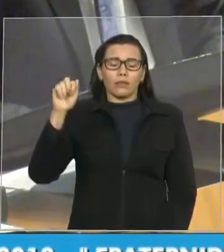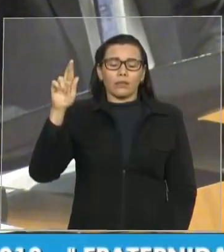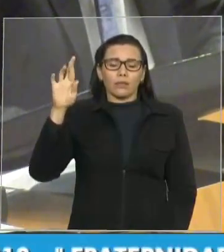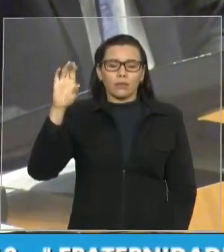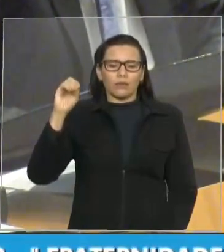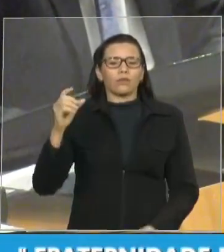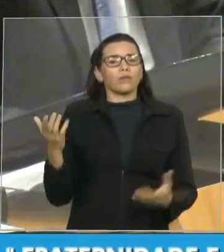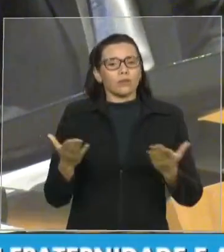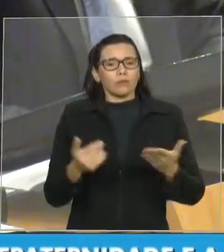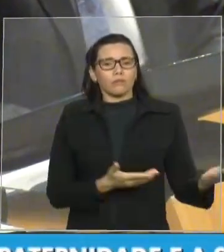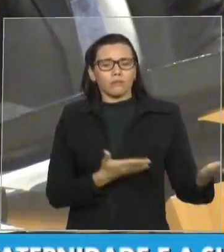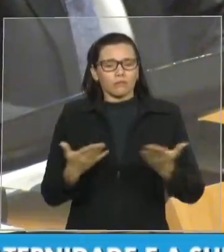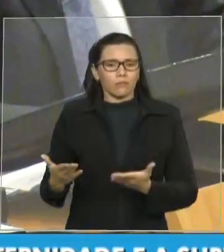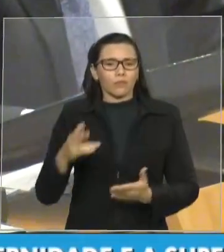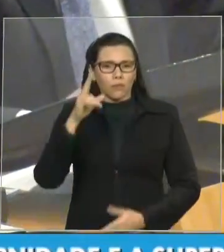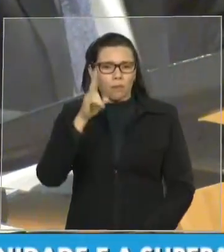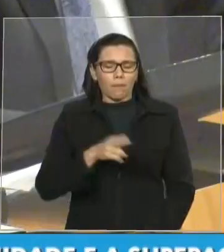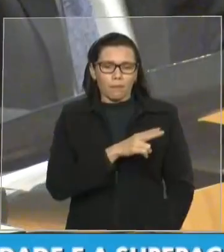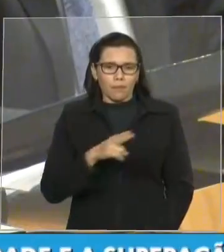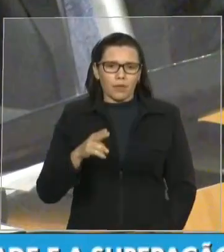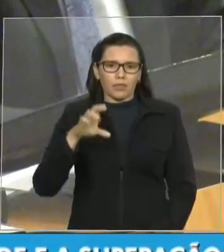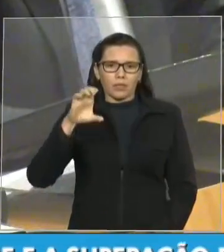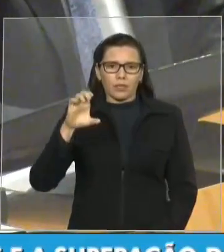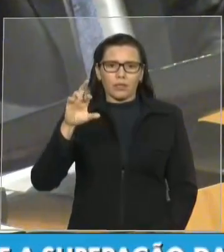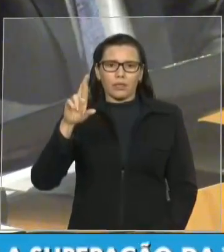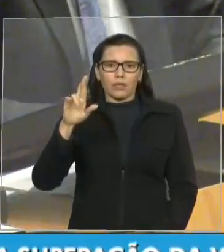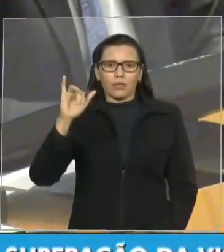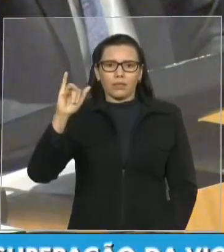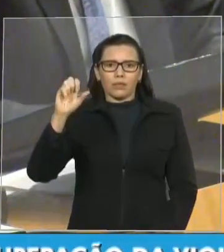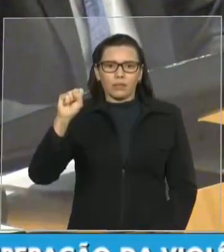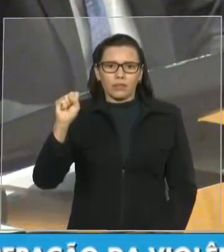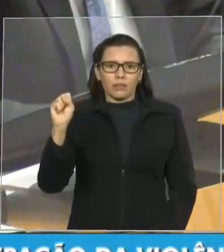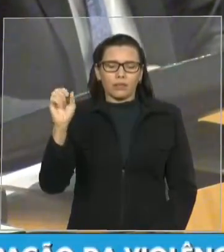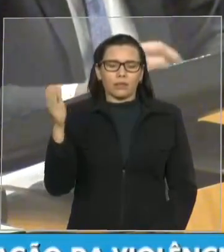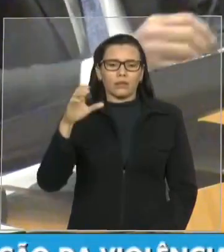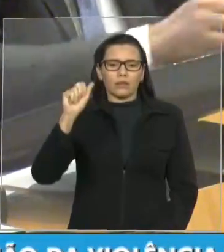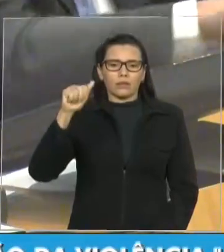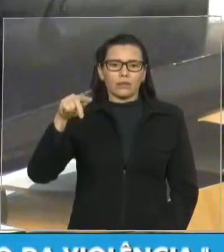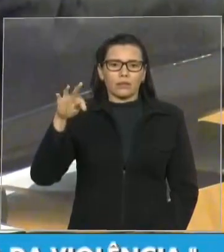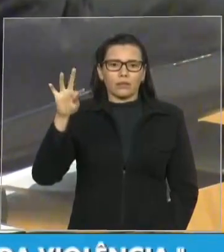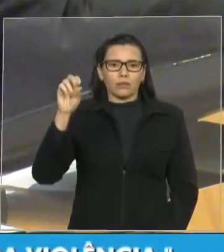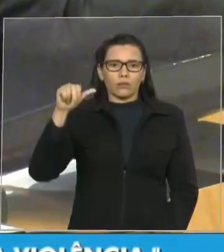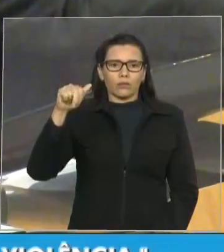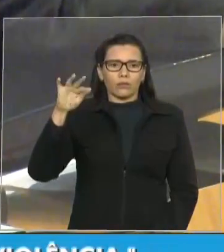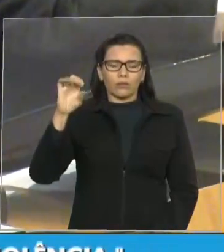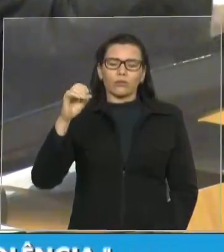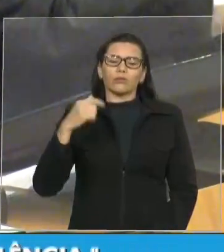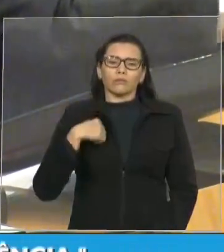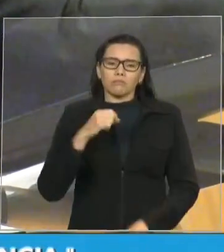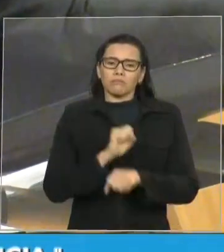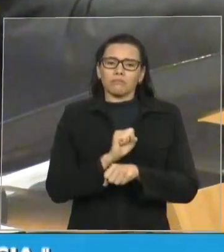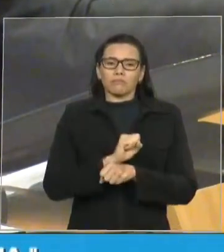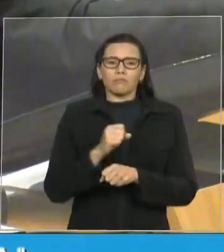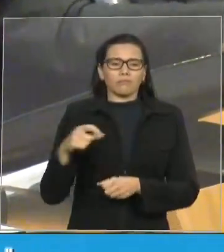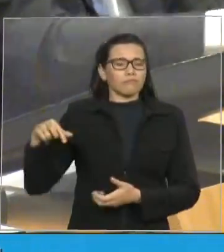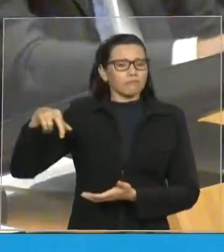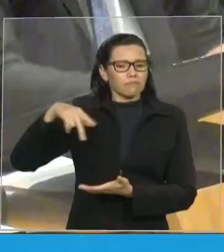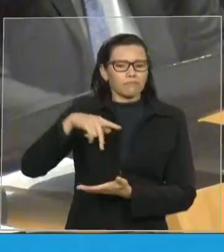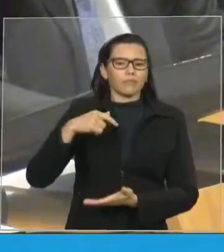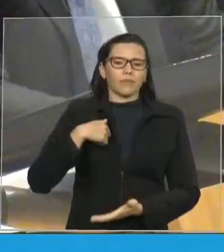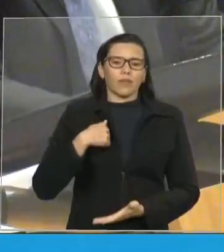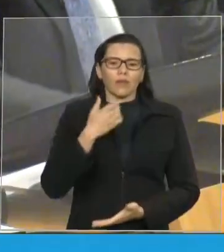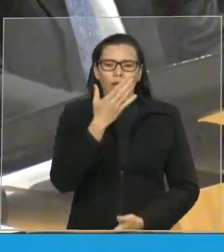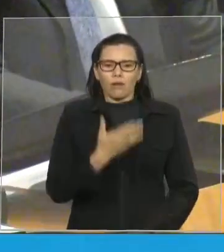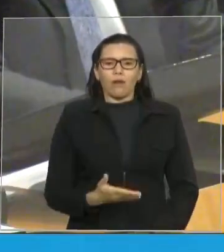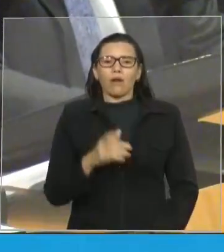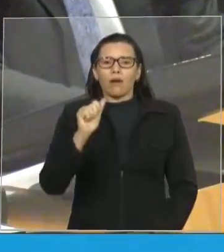Conceição. Enquanto ele se desloca até a tribuna, registro as presenças da liderança lá de Cururupu, Aldo